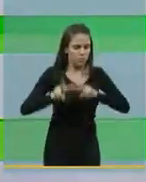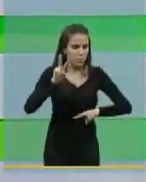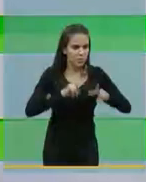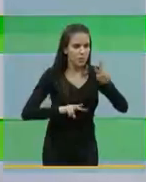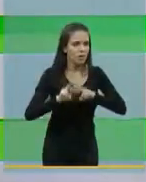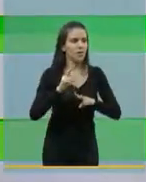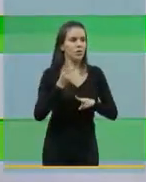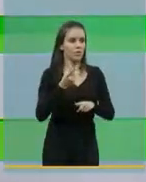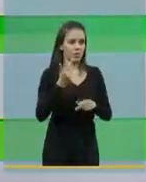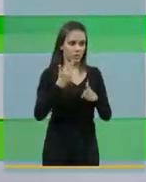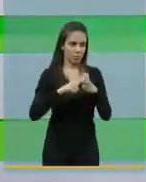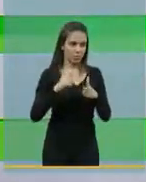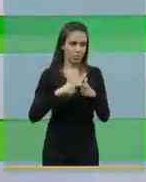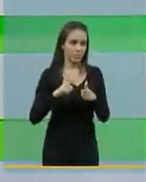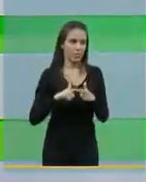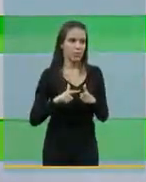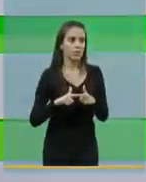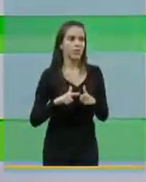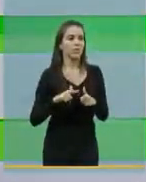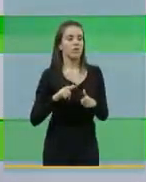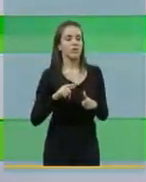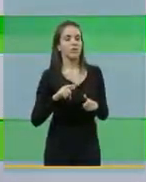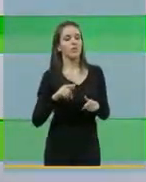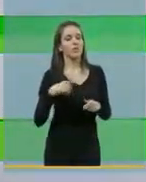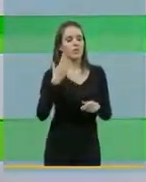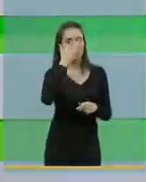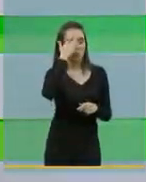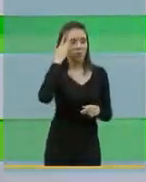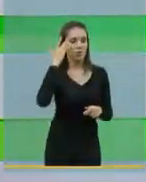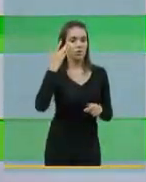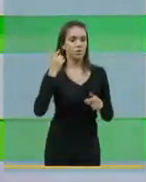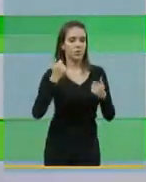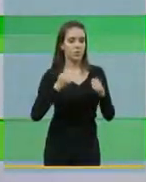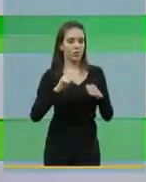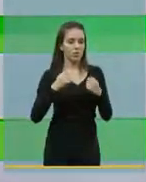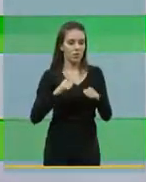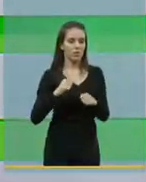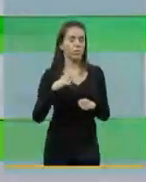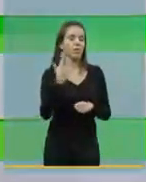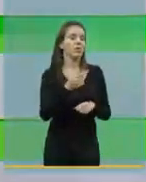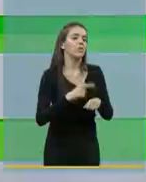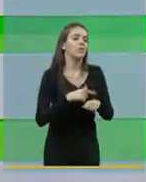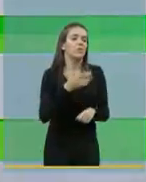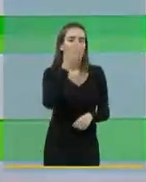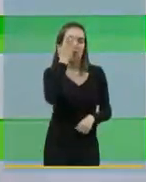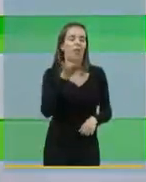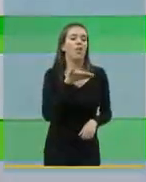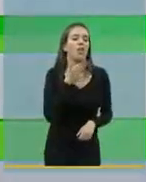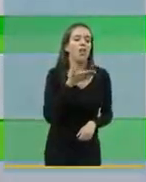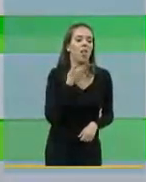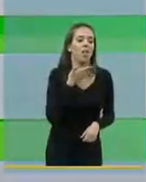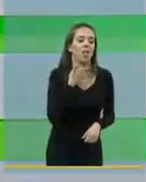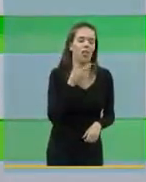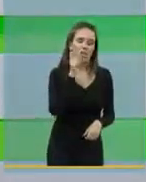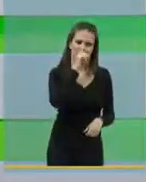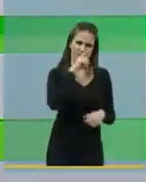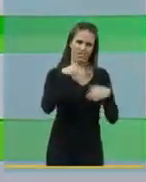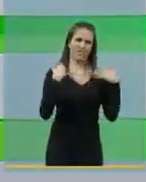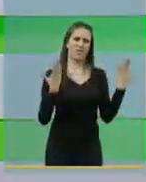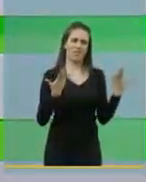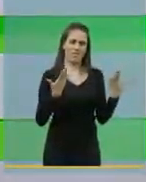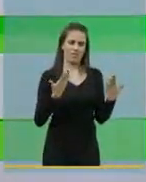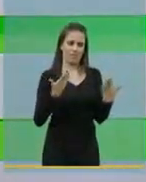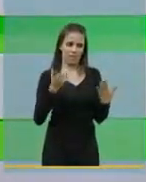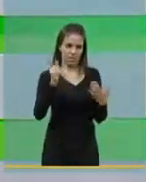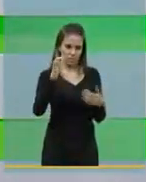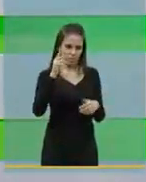pública do país para apontar os gargalos existentes o próprio tribunal de contas já informa que